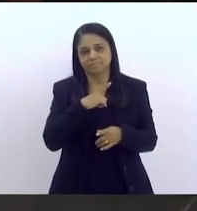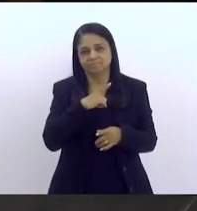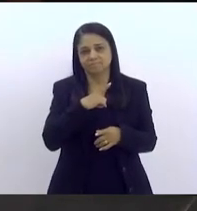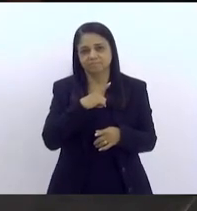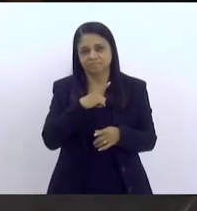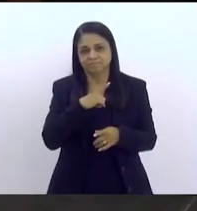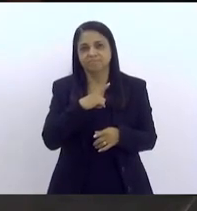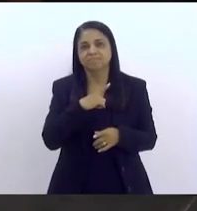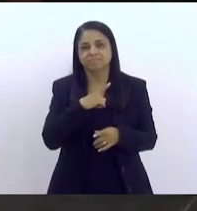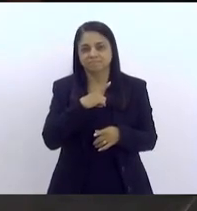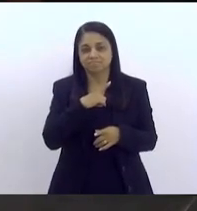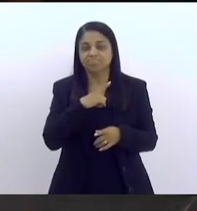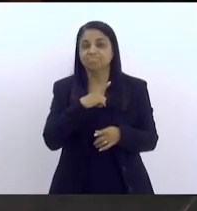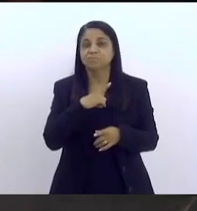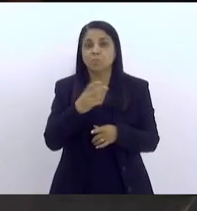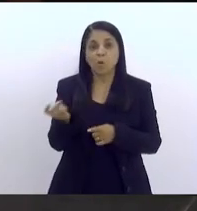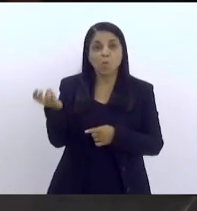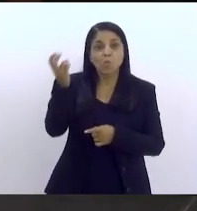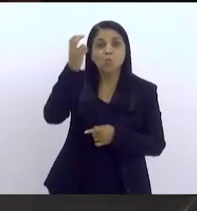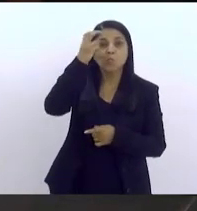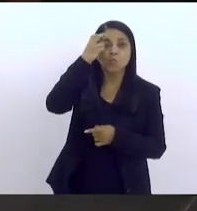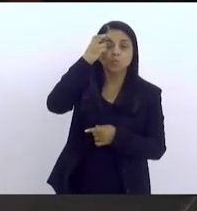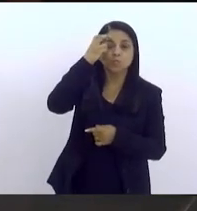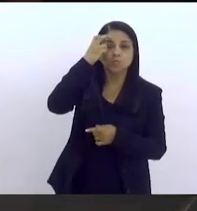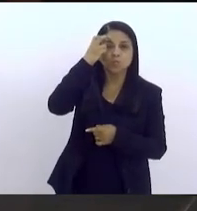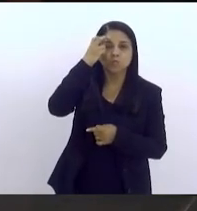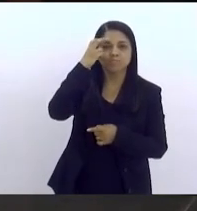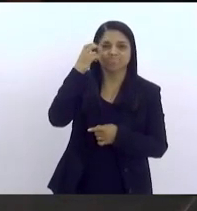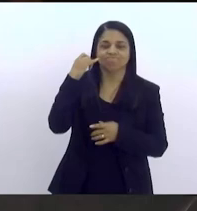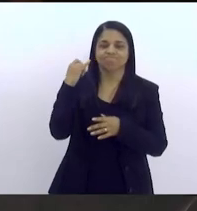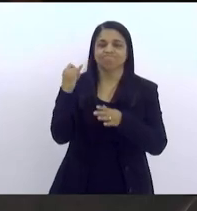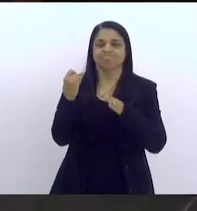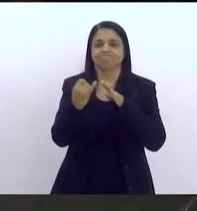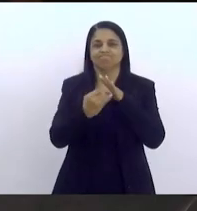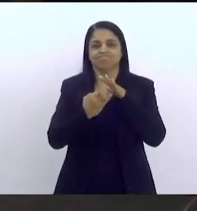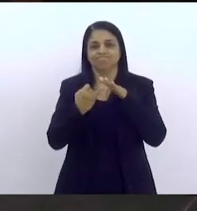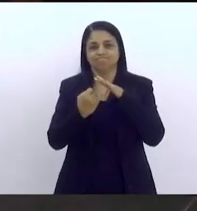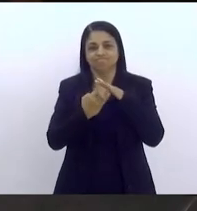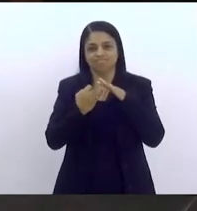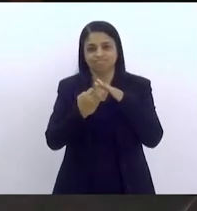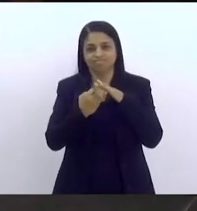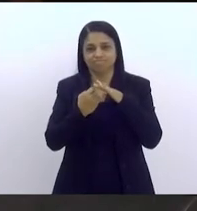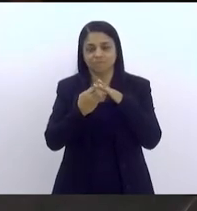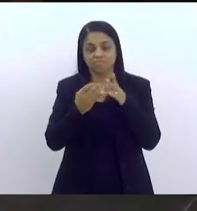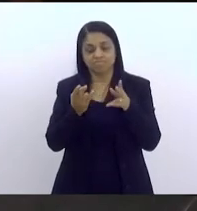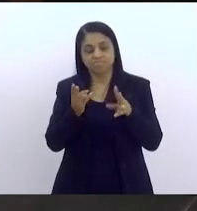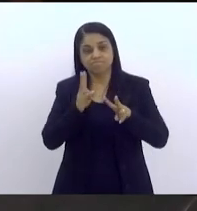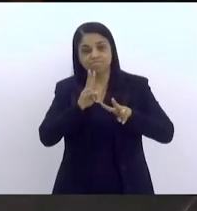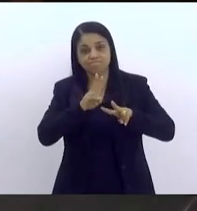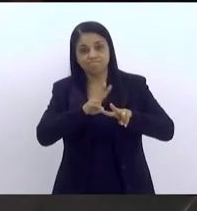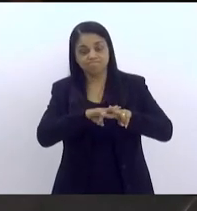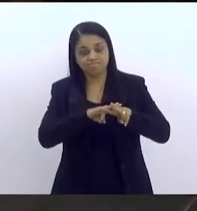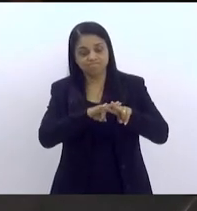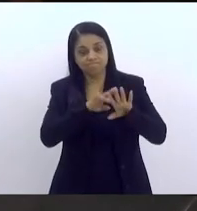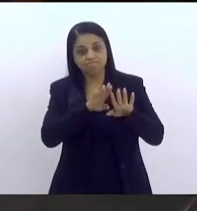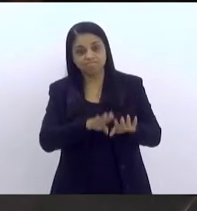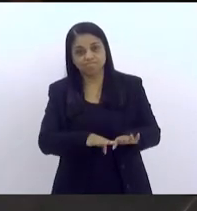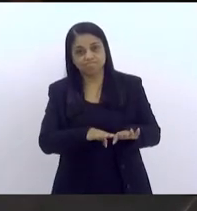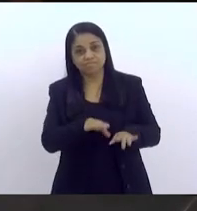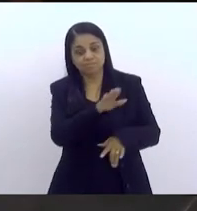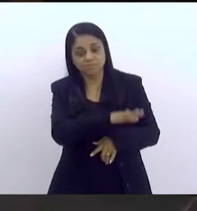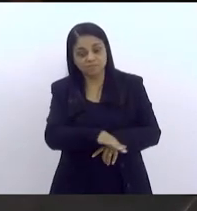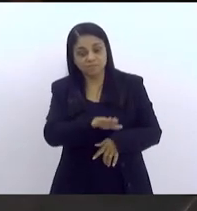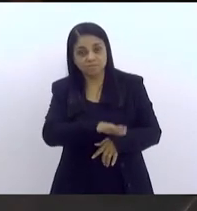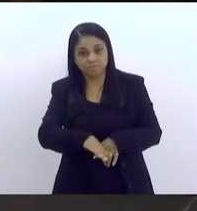antecedentes históricos de uma cultura de institucionalização e confinamento de crianças e adolescentes no